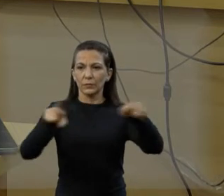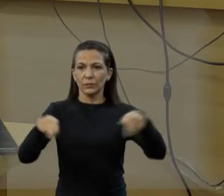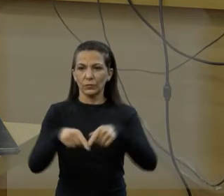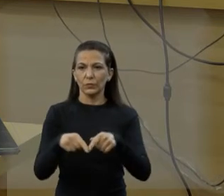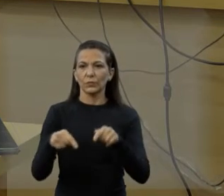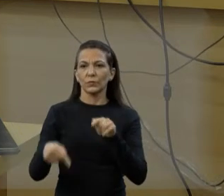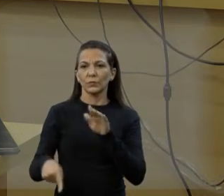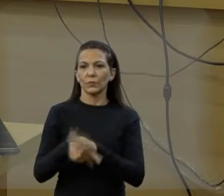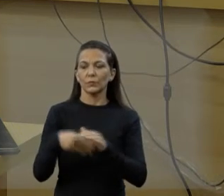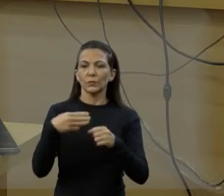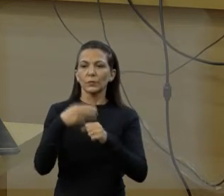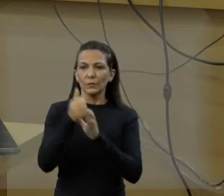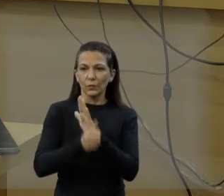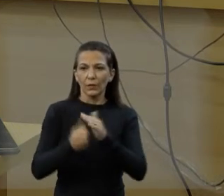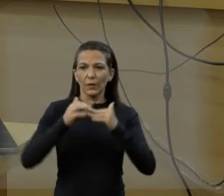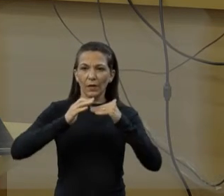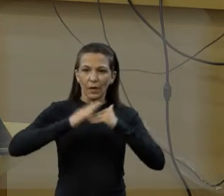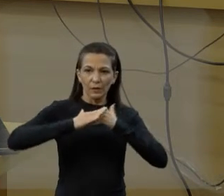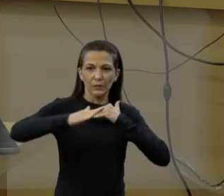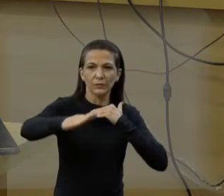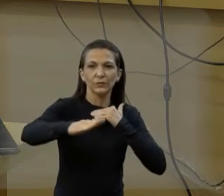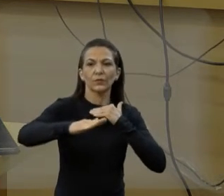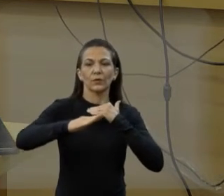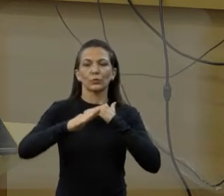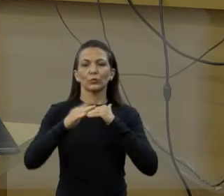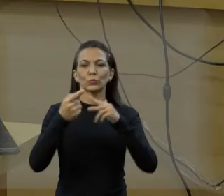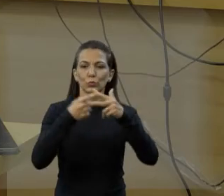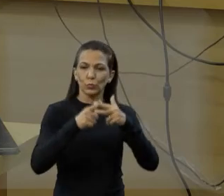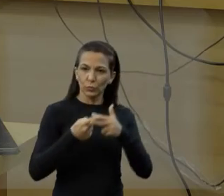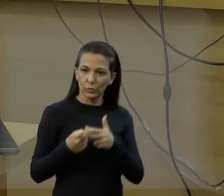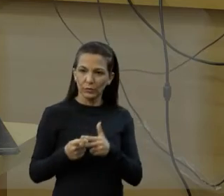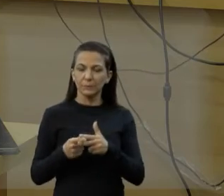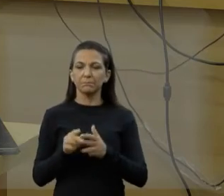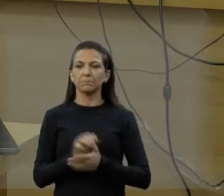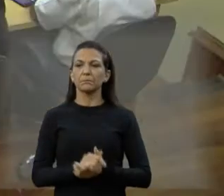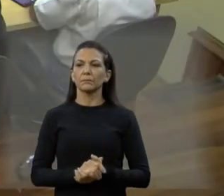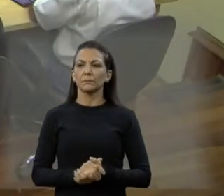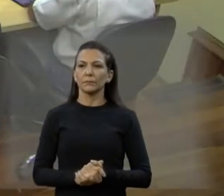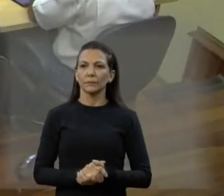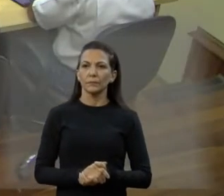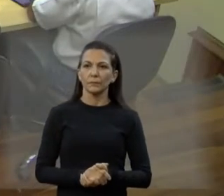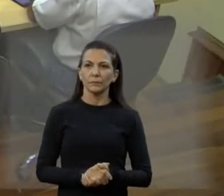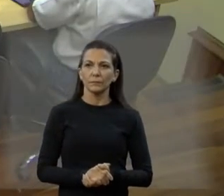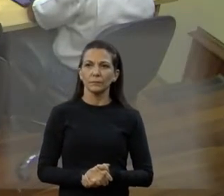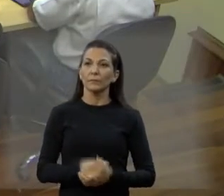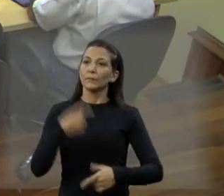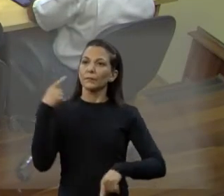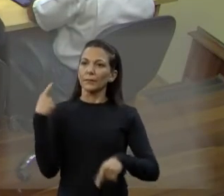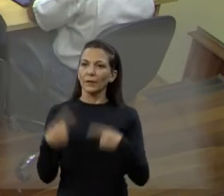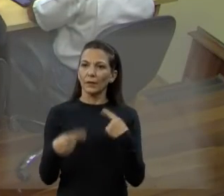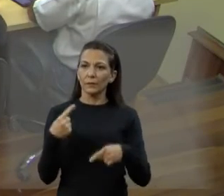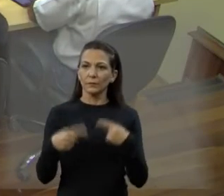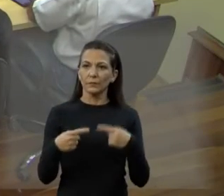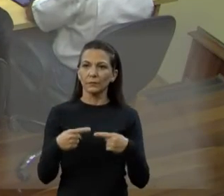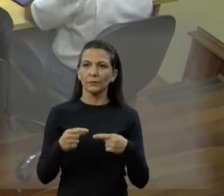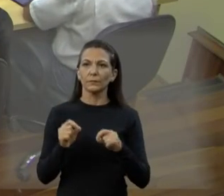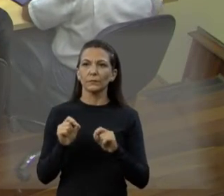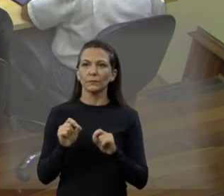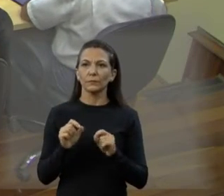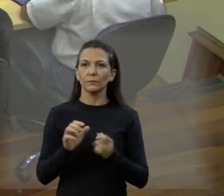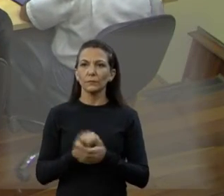Araraquara pela recuperação asfáltica dos loteamentos e dá outras providências e a discussão